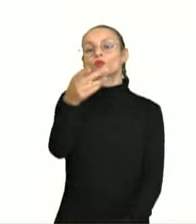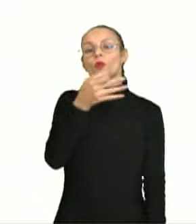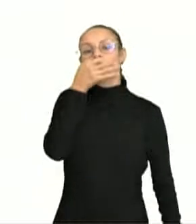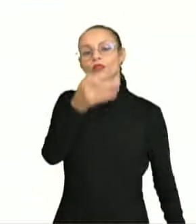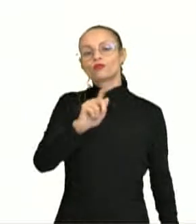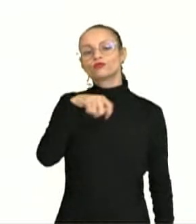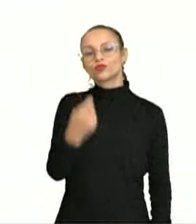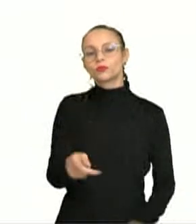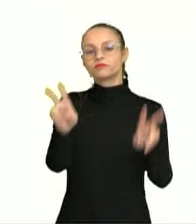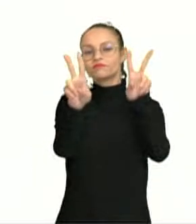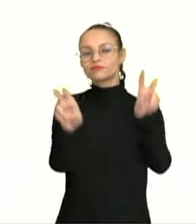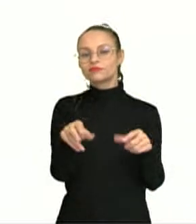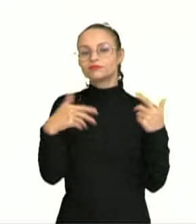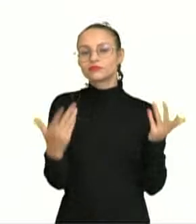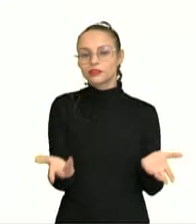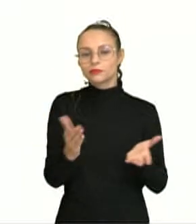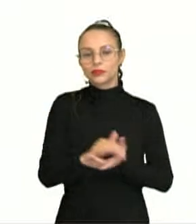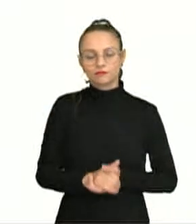tema?